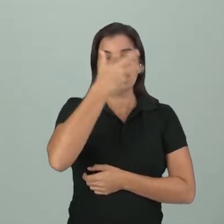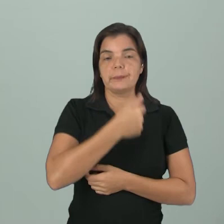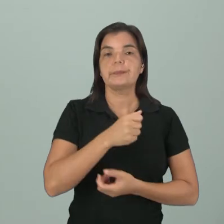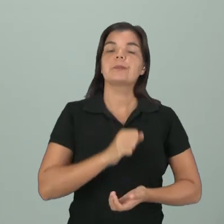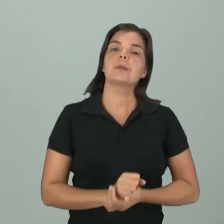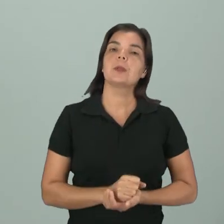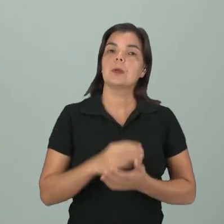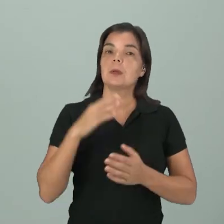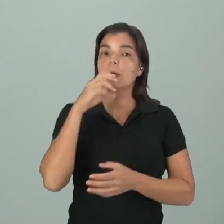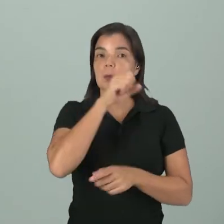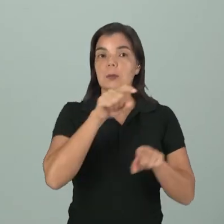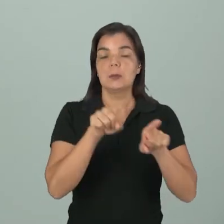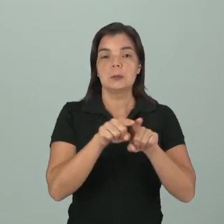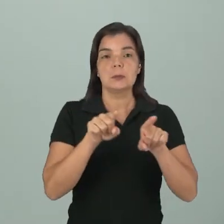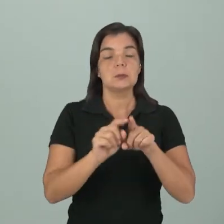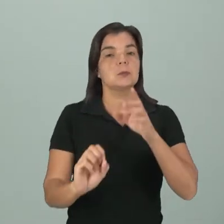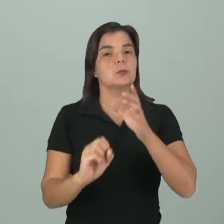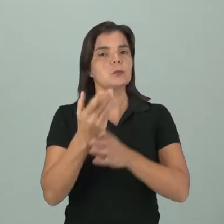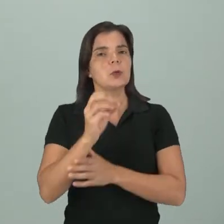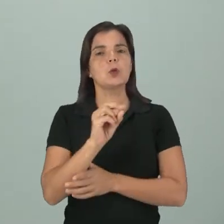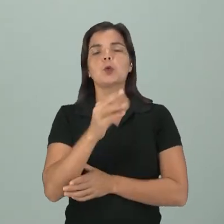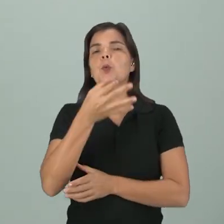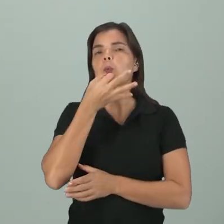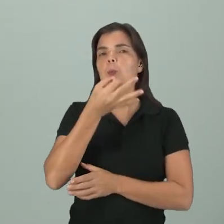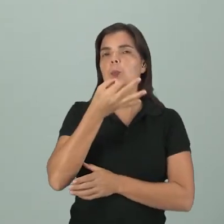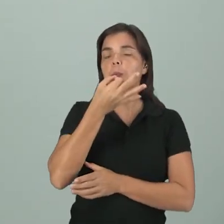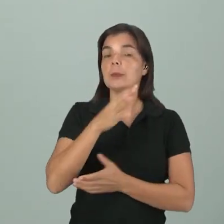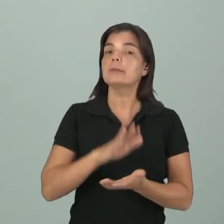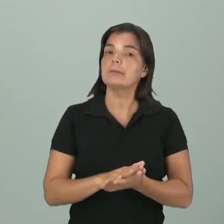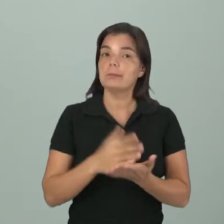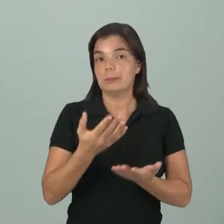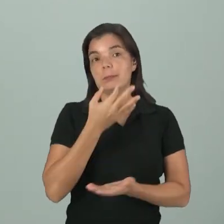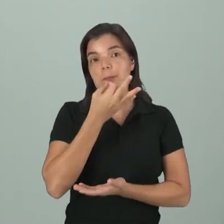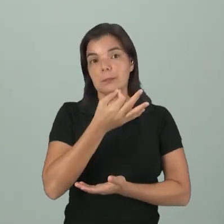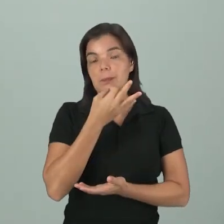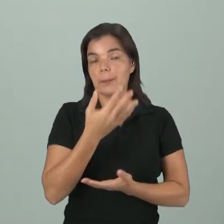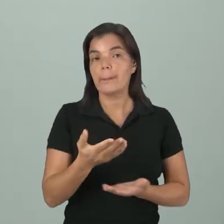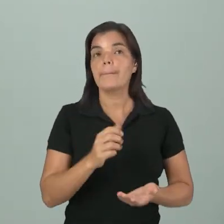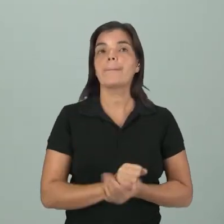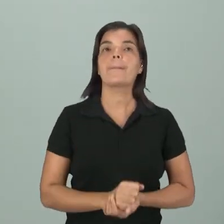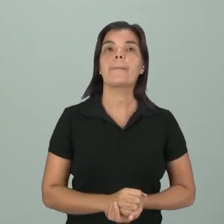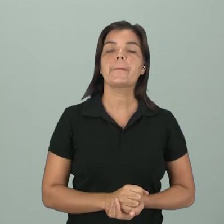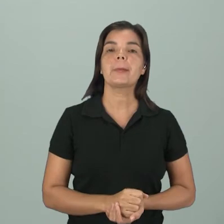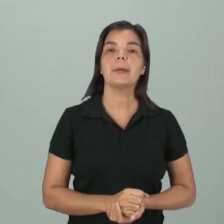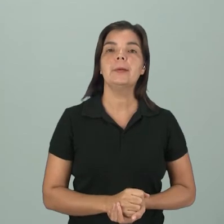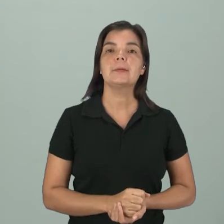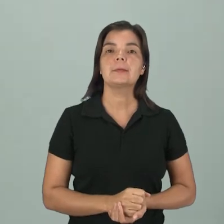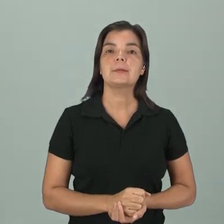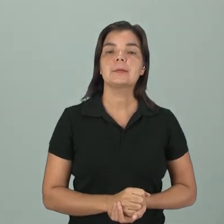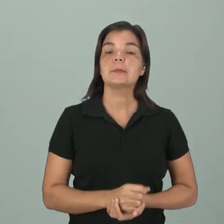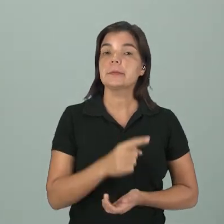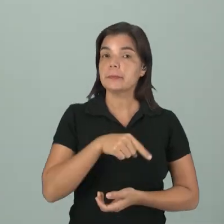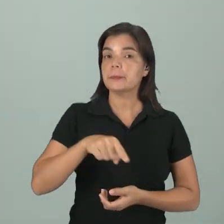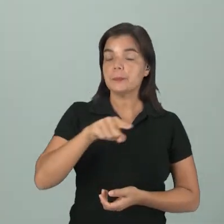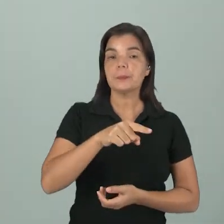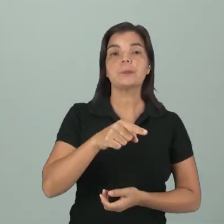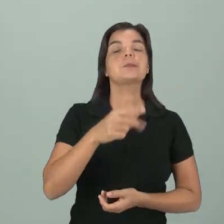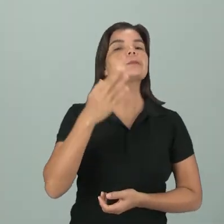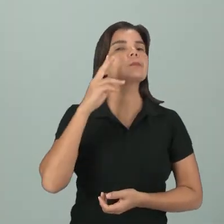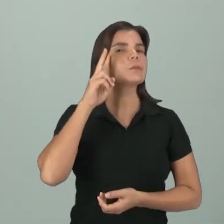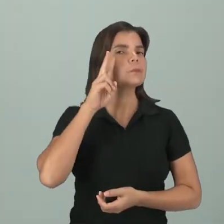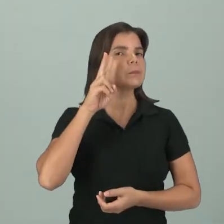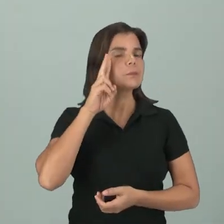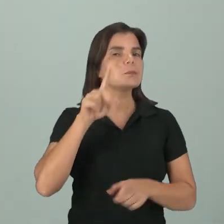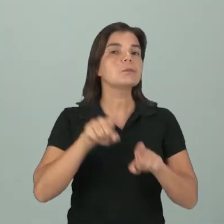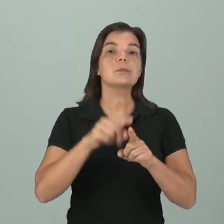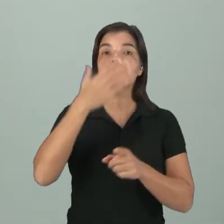bonitas. Logo, se trata de fato ou opinião? A opinião da nutricionista. Espero que vocês tenham